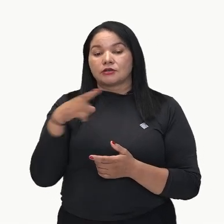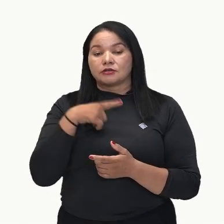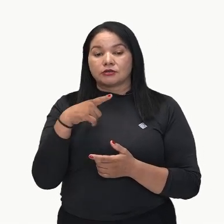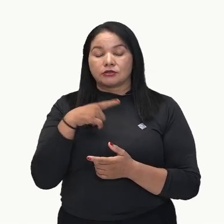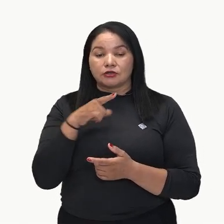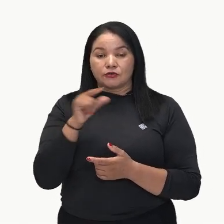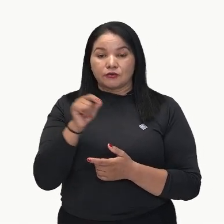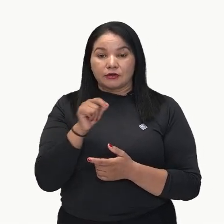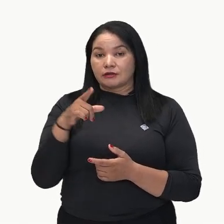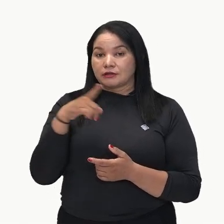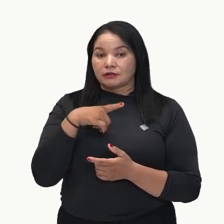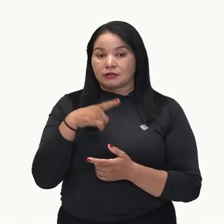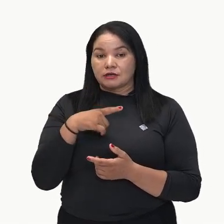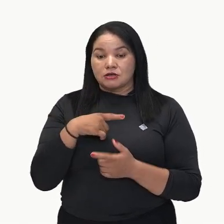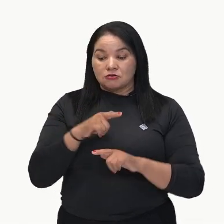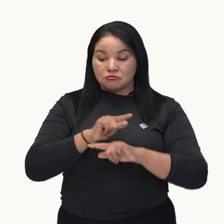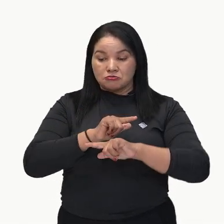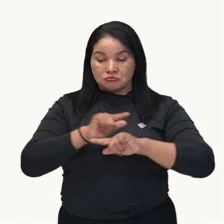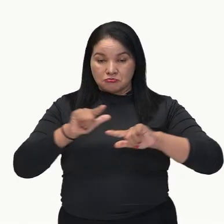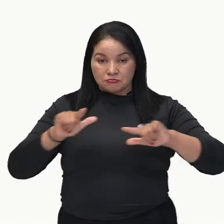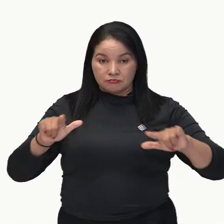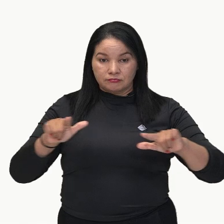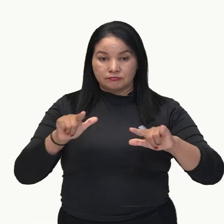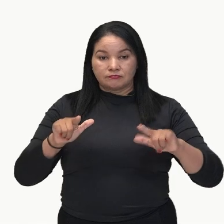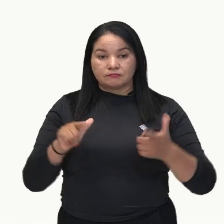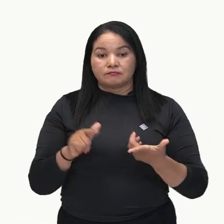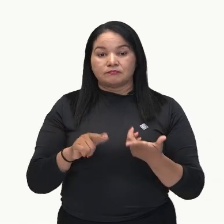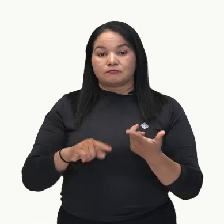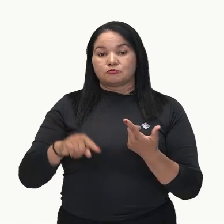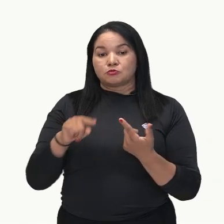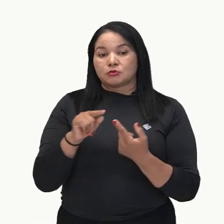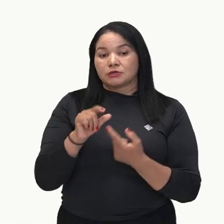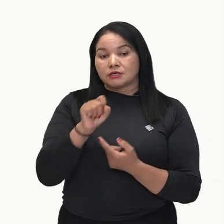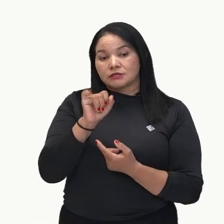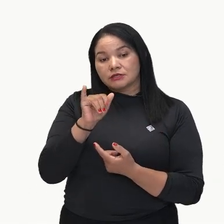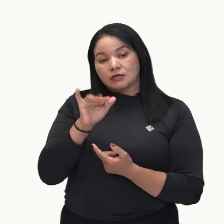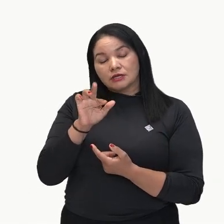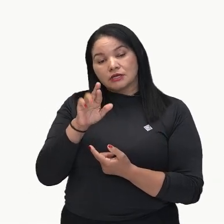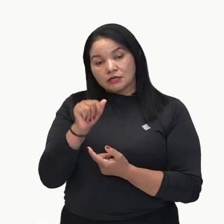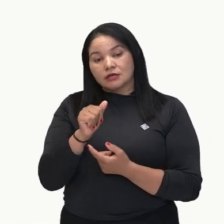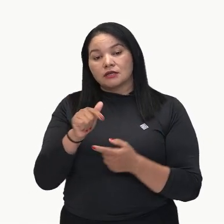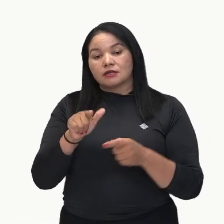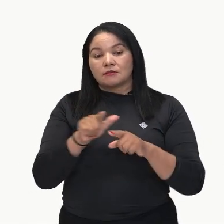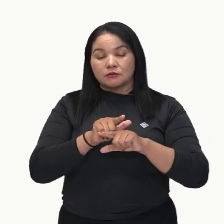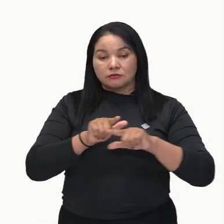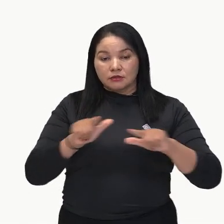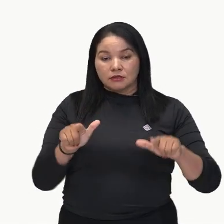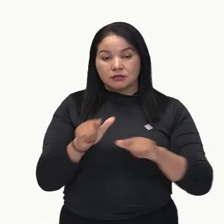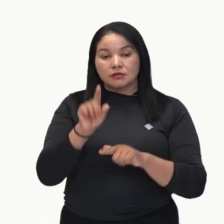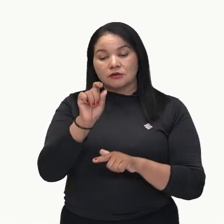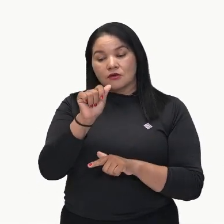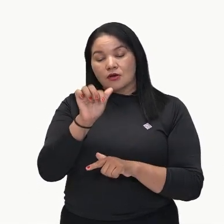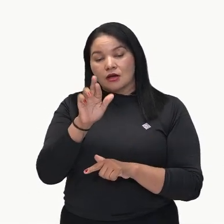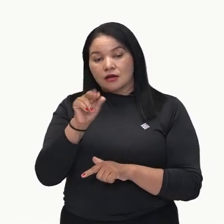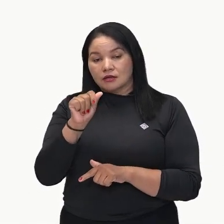Tendo, na verdade, desertos. Deserto da Síria, né? Teremos aqui o deserto da